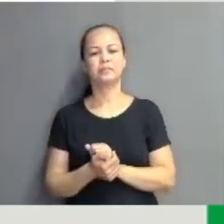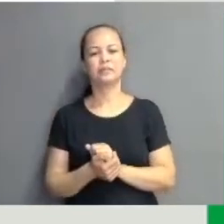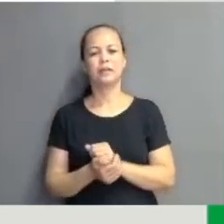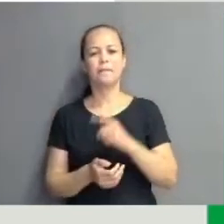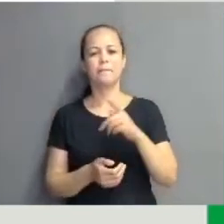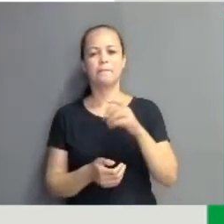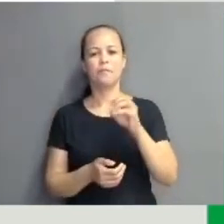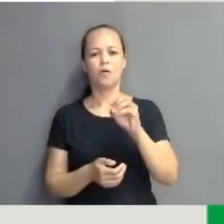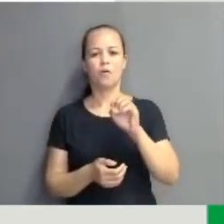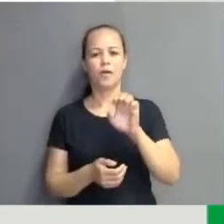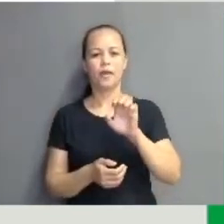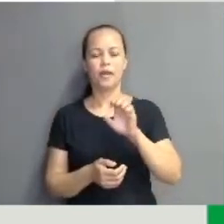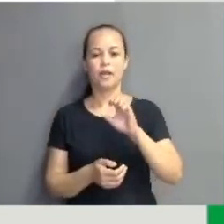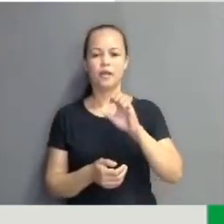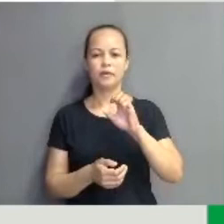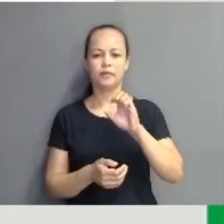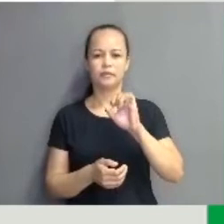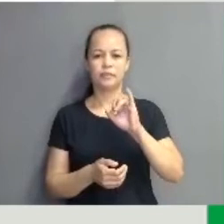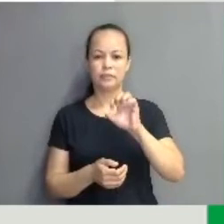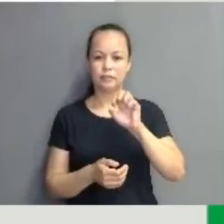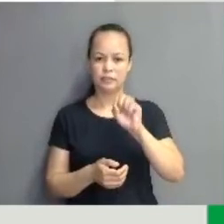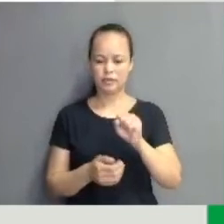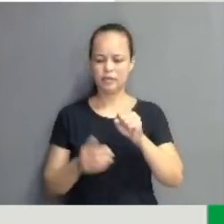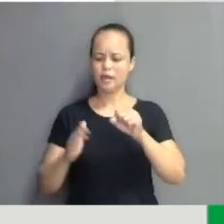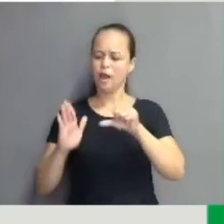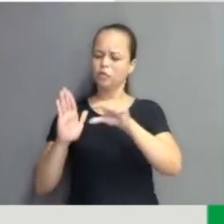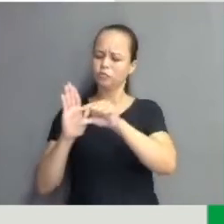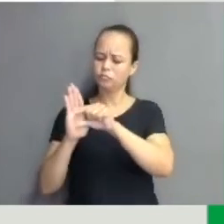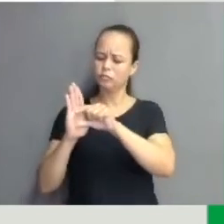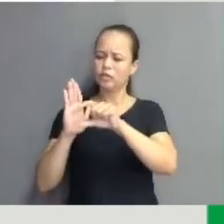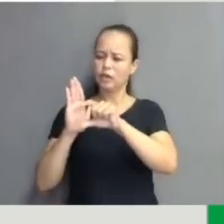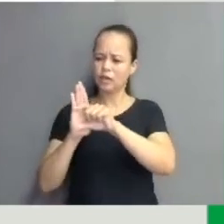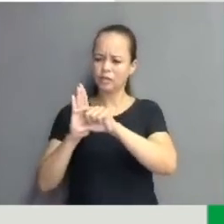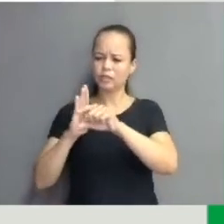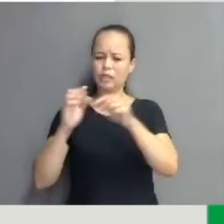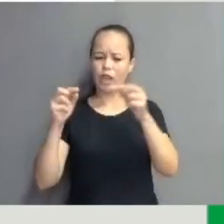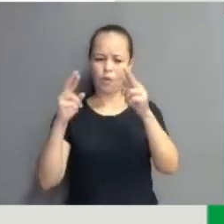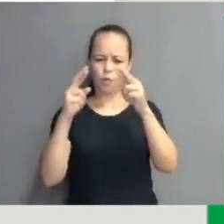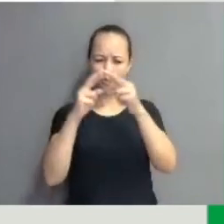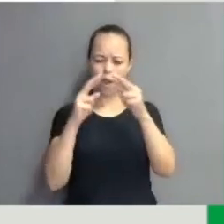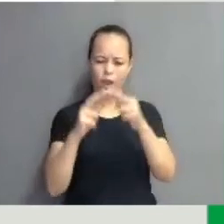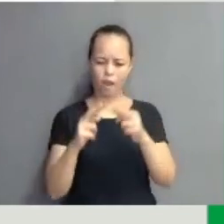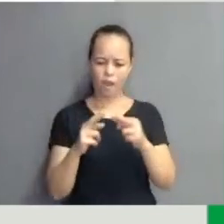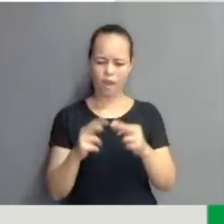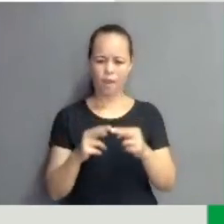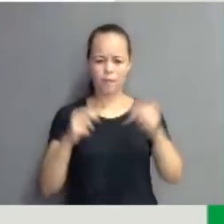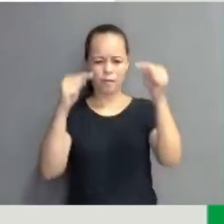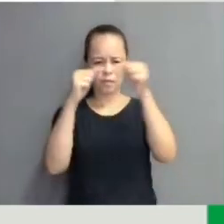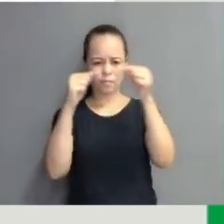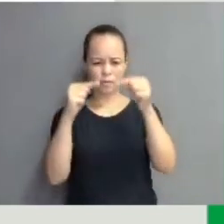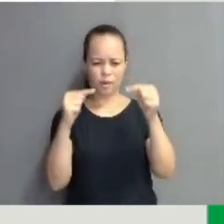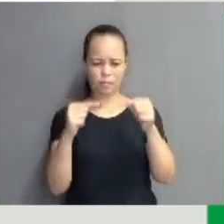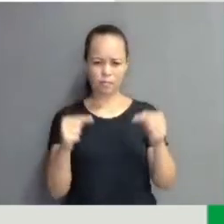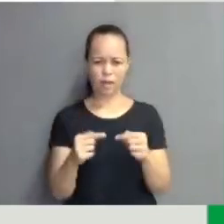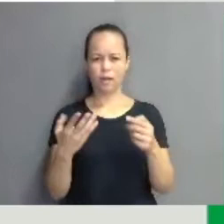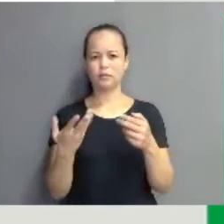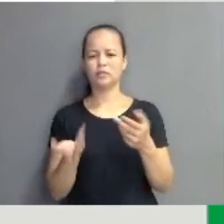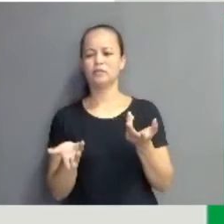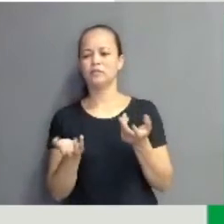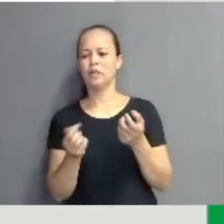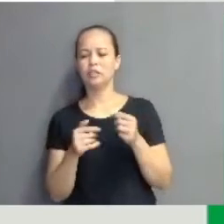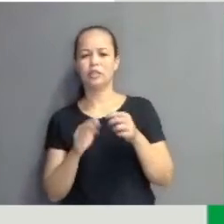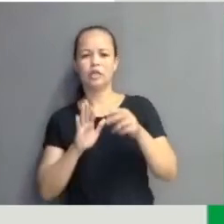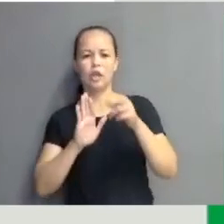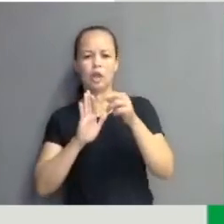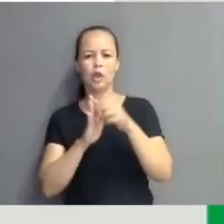estrofes e diversos tem um rima tem um ritmo de leitura diferente a bula de remédio também